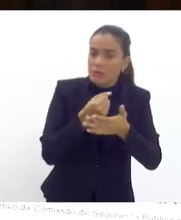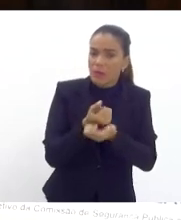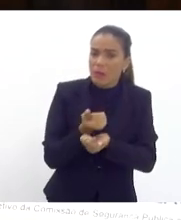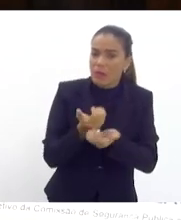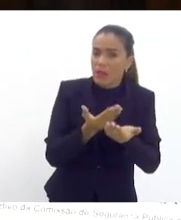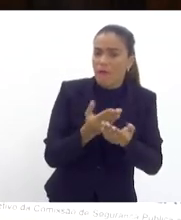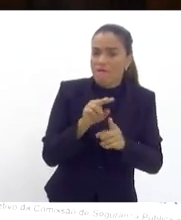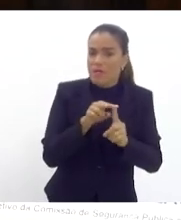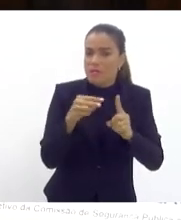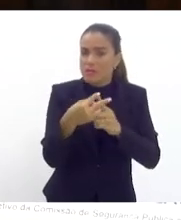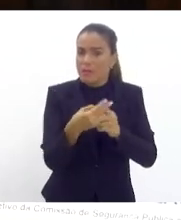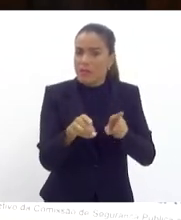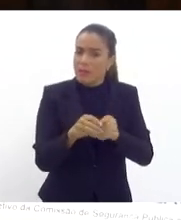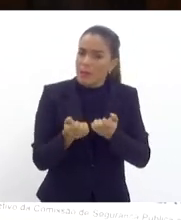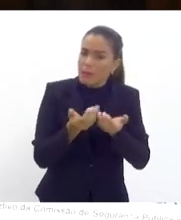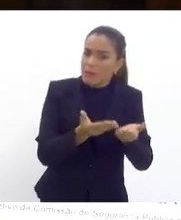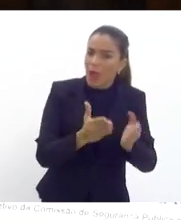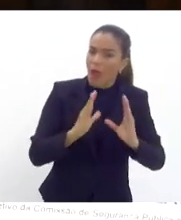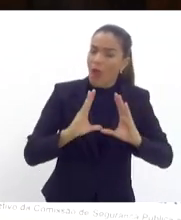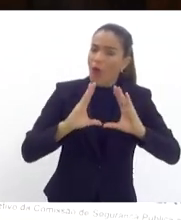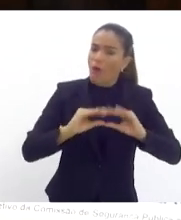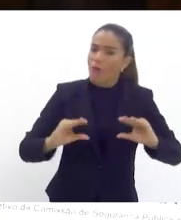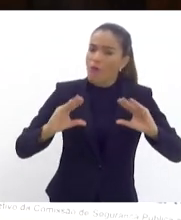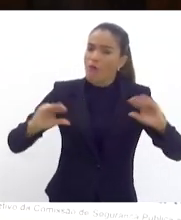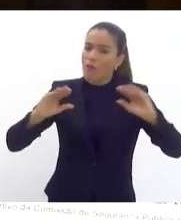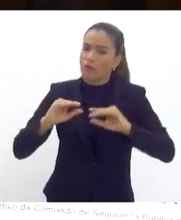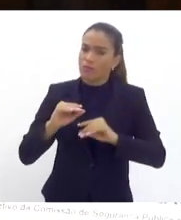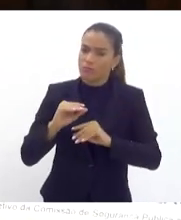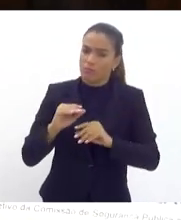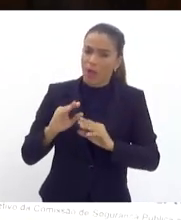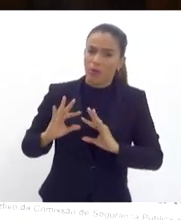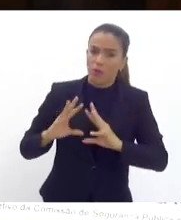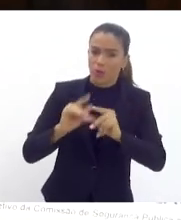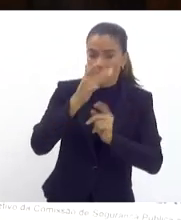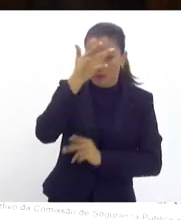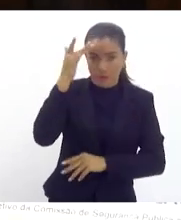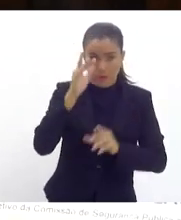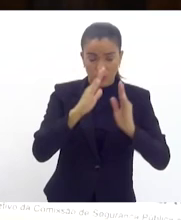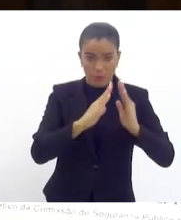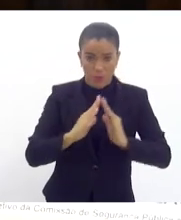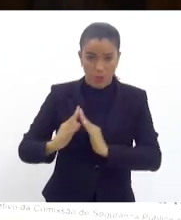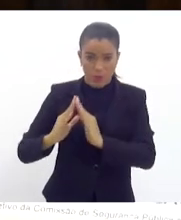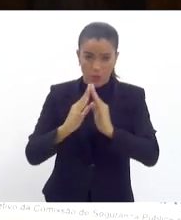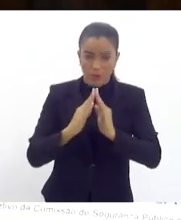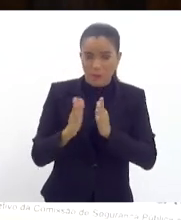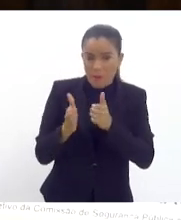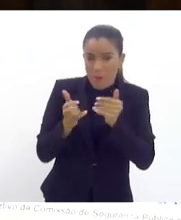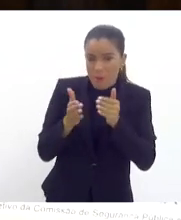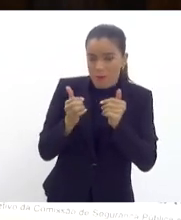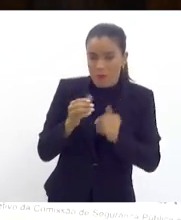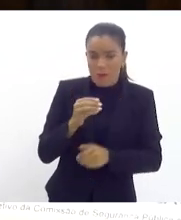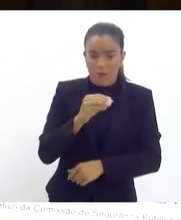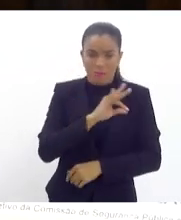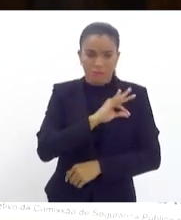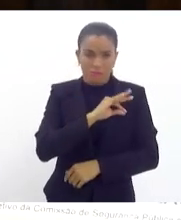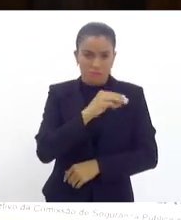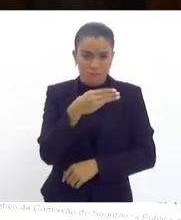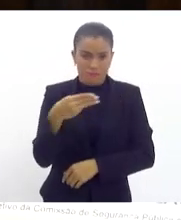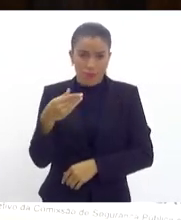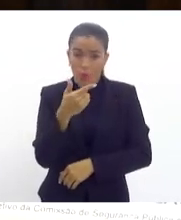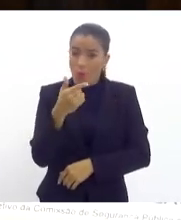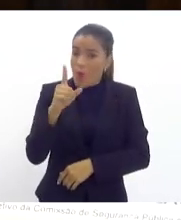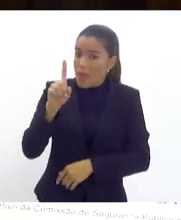visibilidade de dar conforto de dar sensação de segurança então é meu outro apelo aqui a polícia militar Além disso algo que